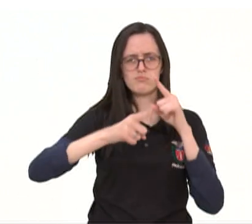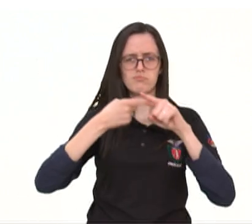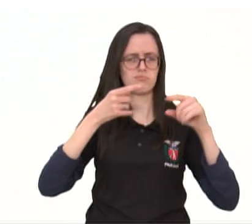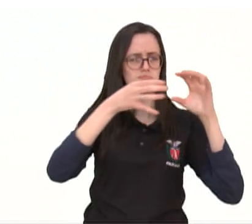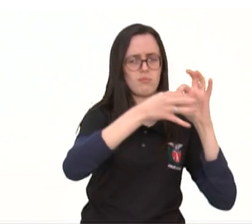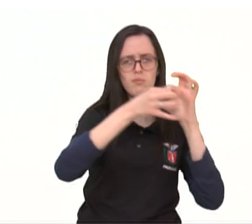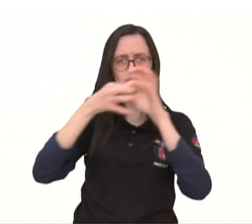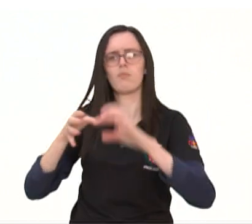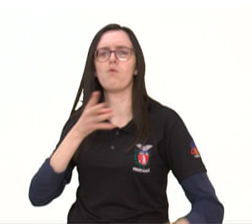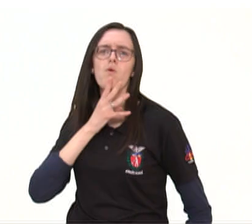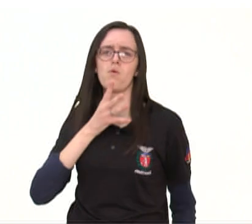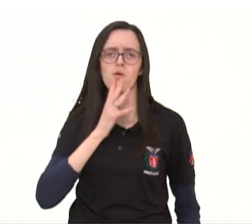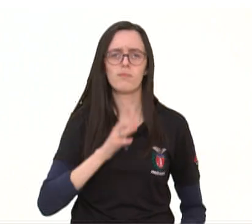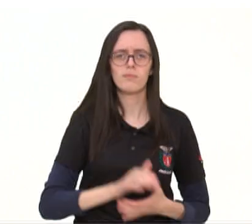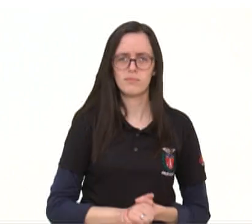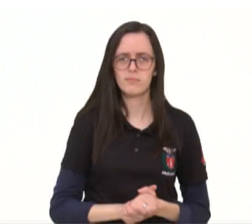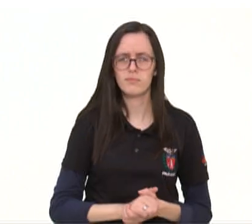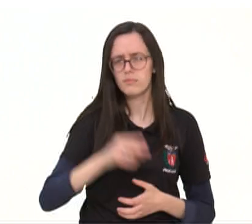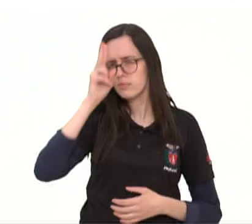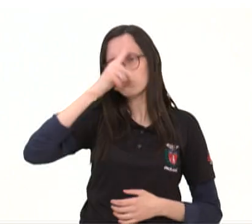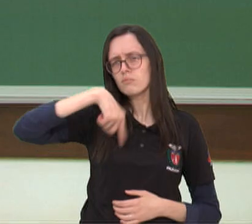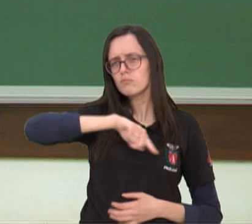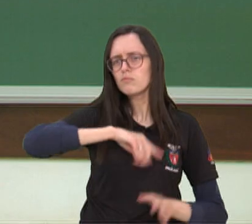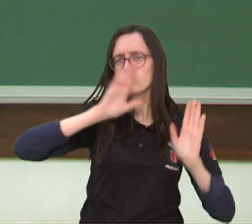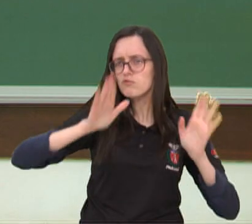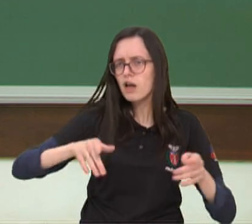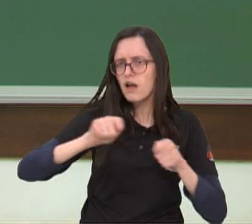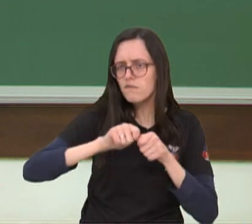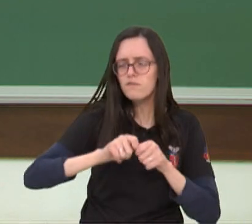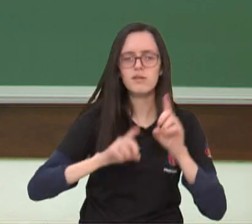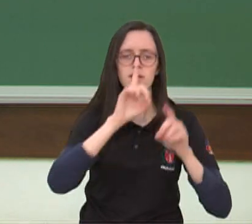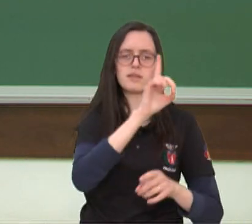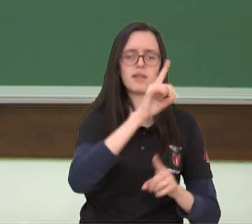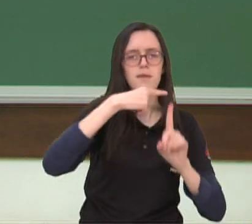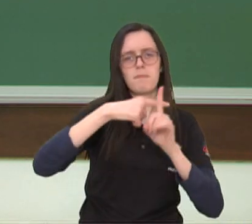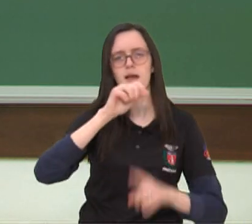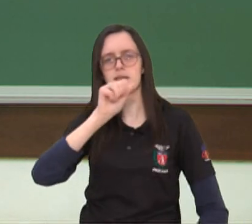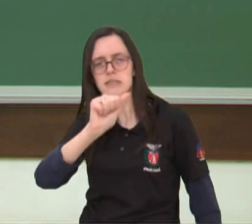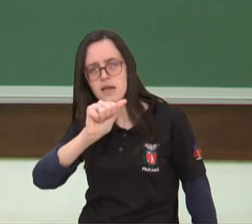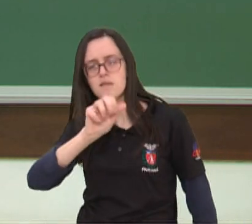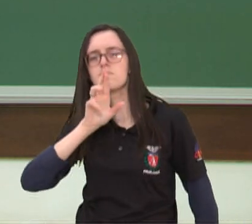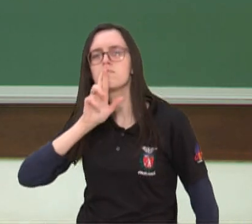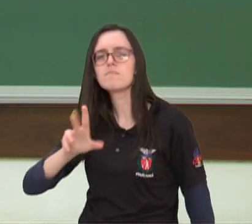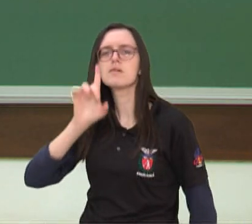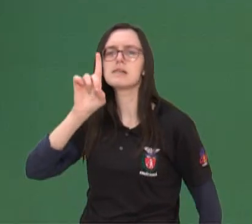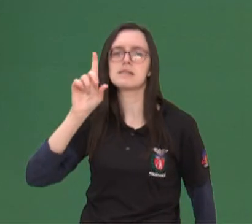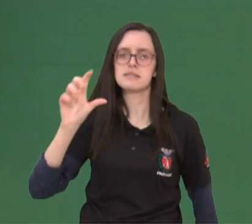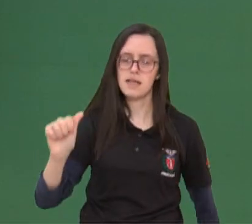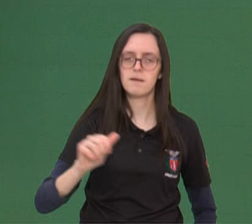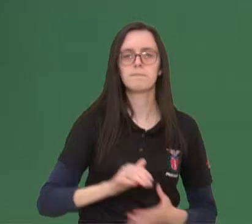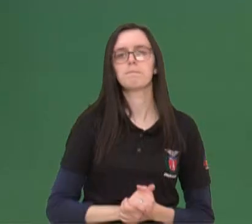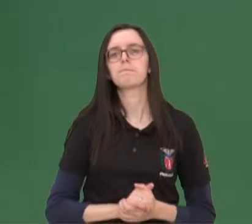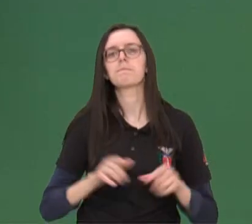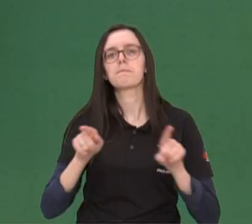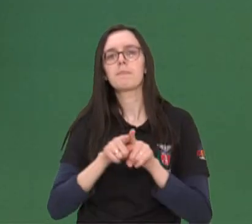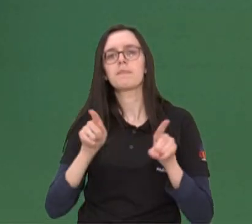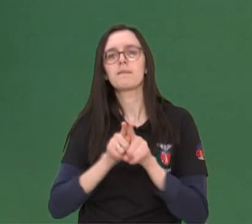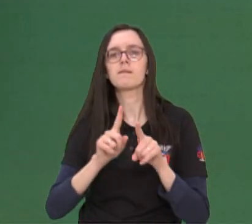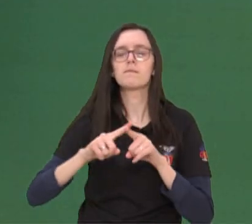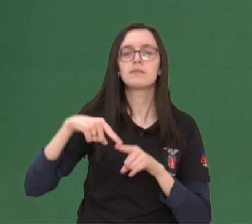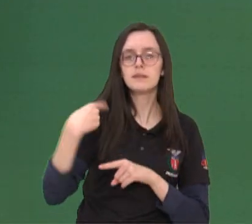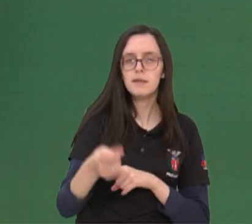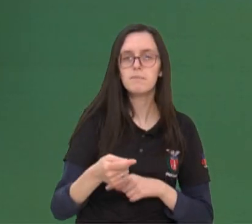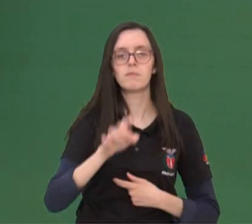de preposição e artigo? Lembra que nós fizemos o de mais o a, que ficou o da. Depois,